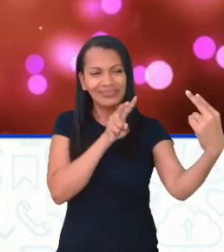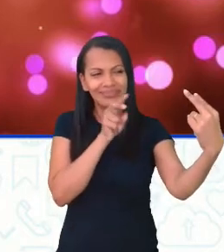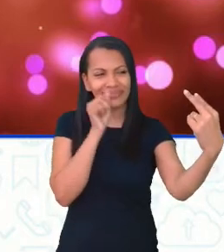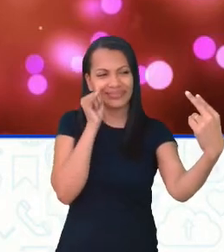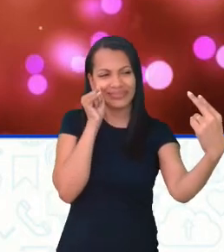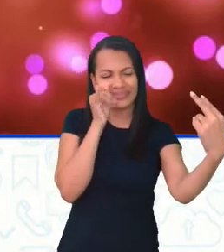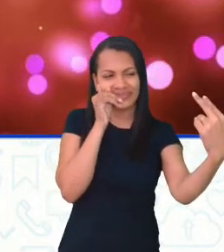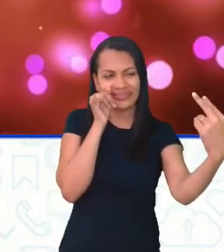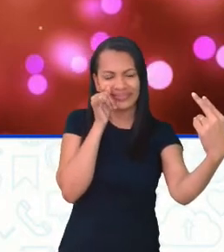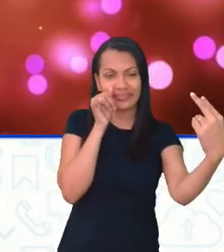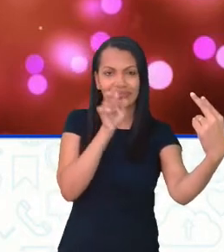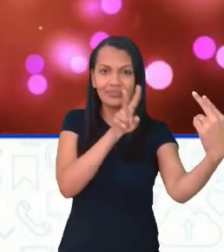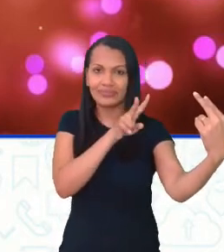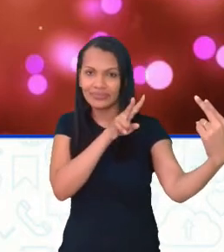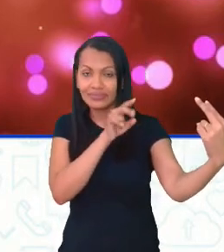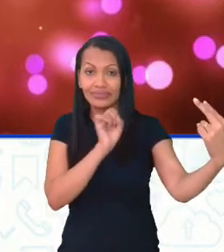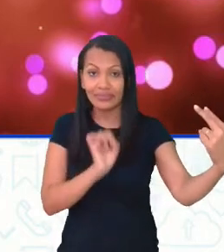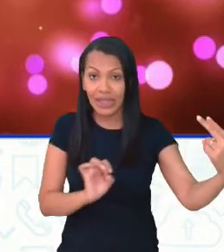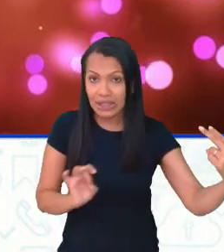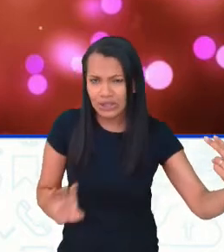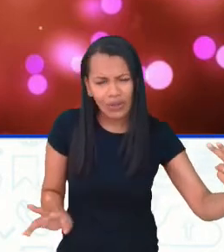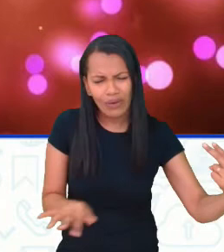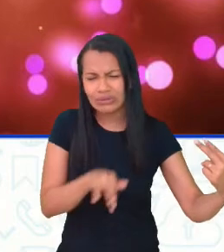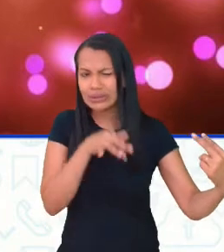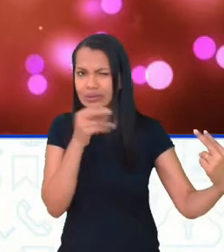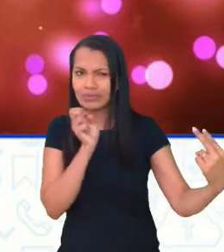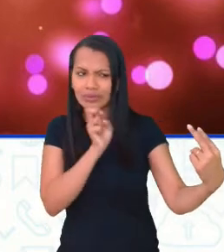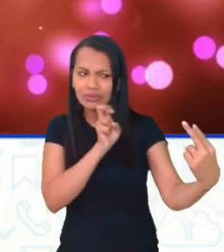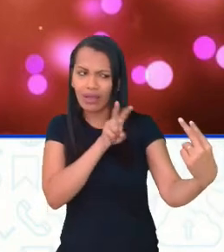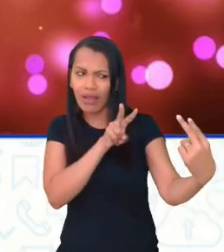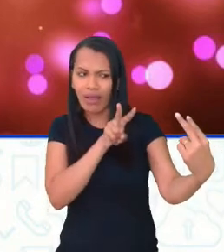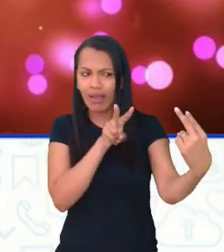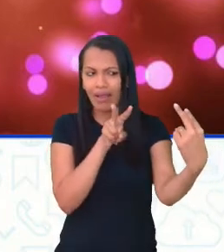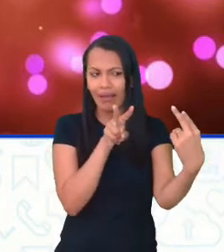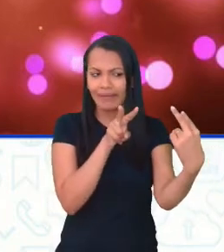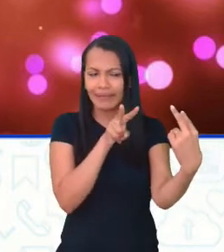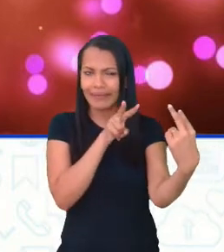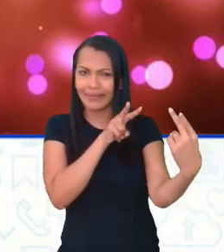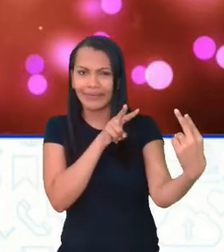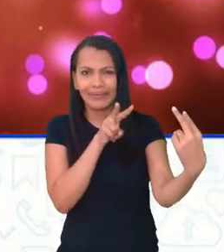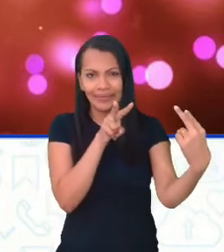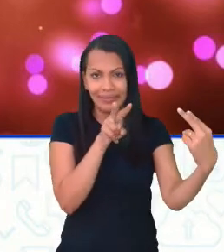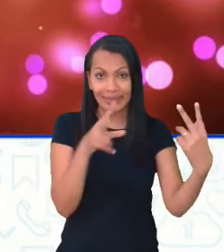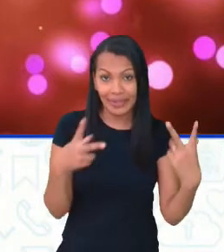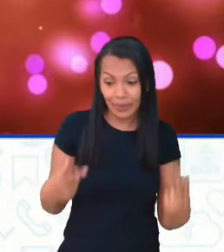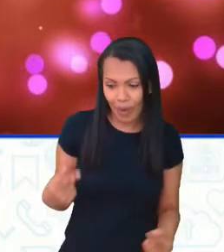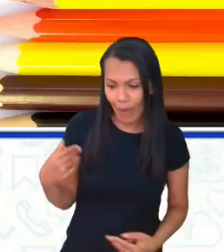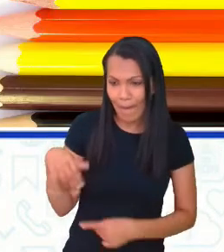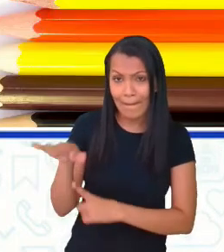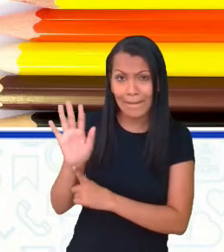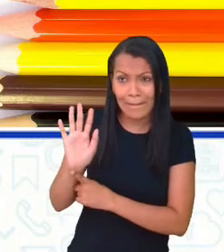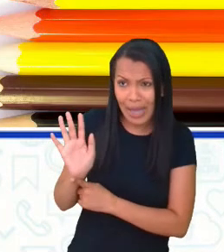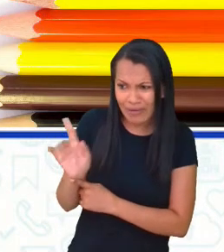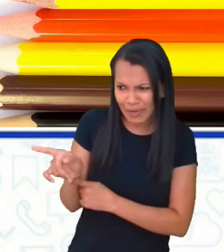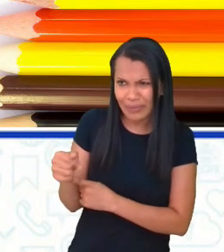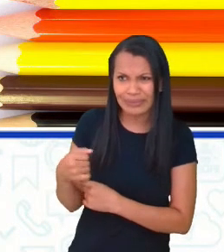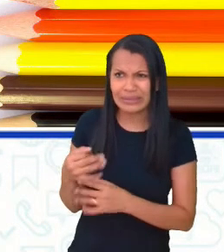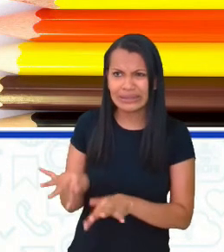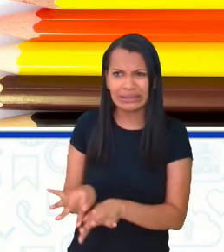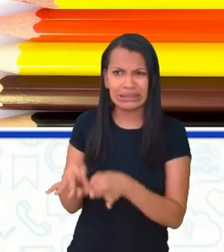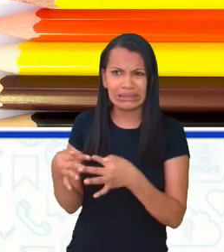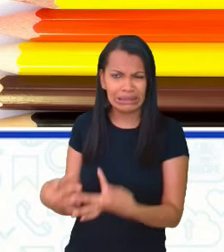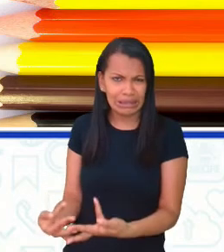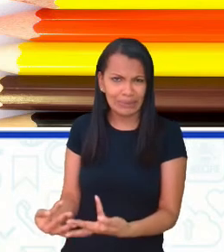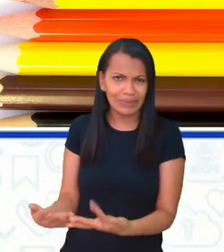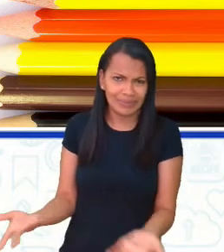d'água e luz do dia para se tornar bonito, para se tornar colorido. Não é legal? Demais.